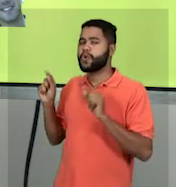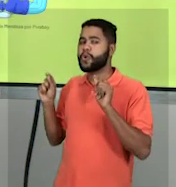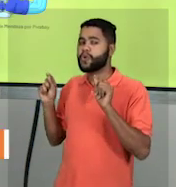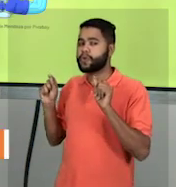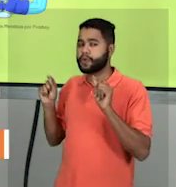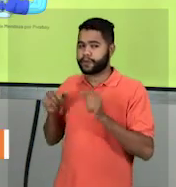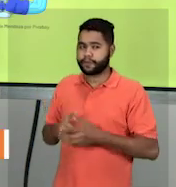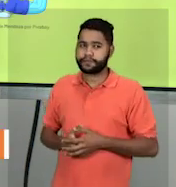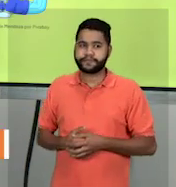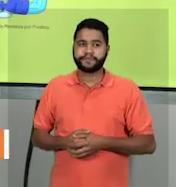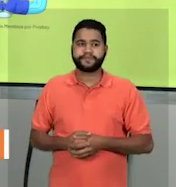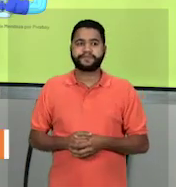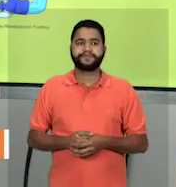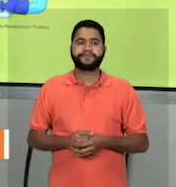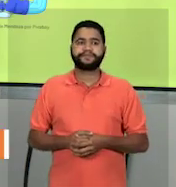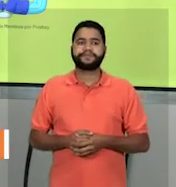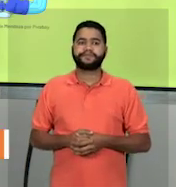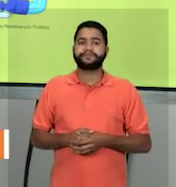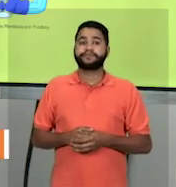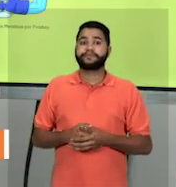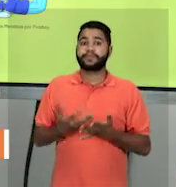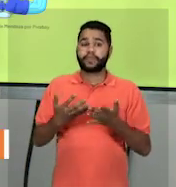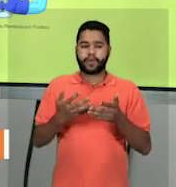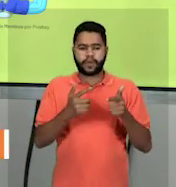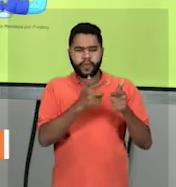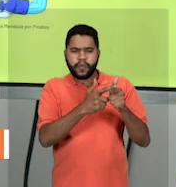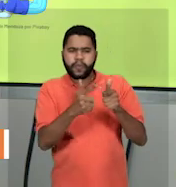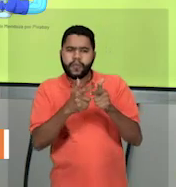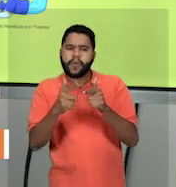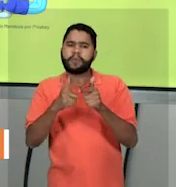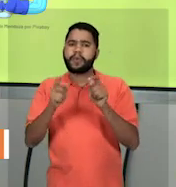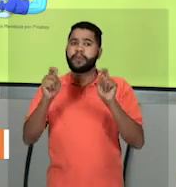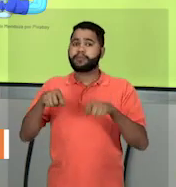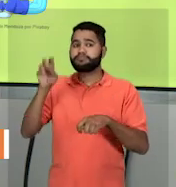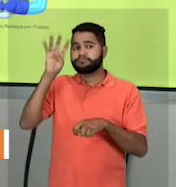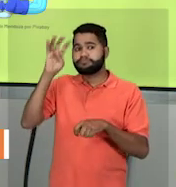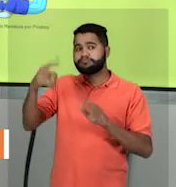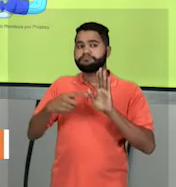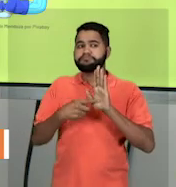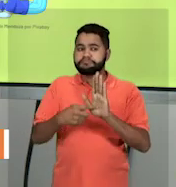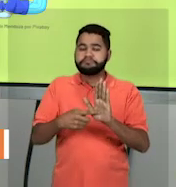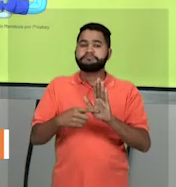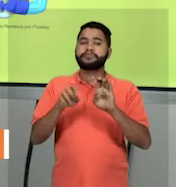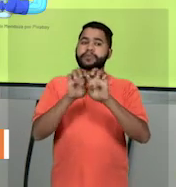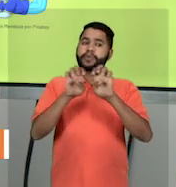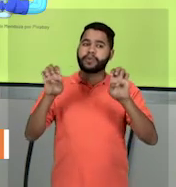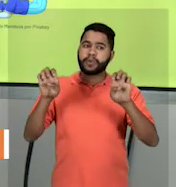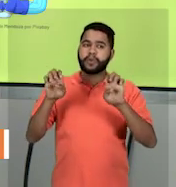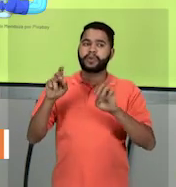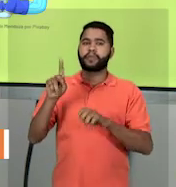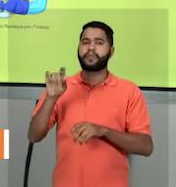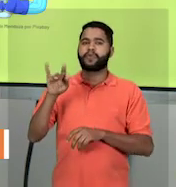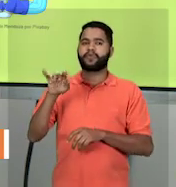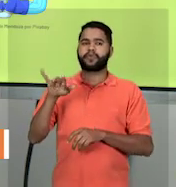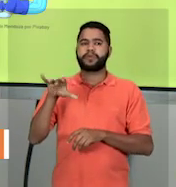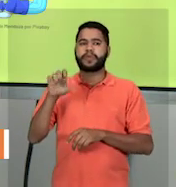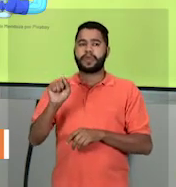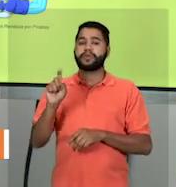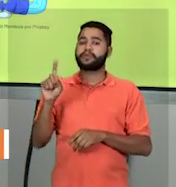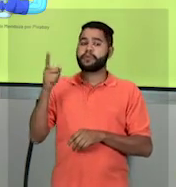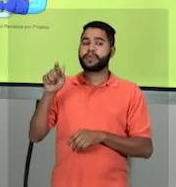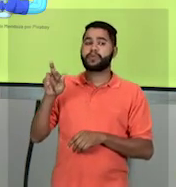trabalhada Nesta aula tá aqui ó resolver problemas que possam ser representados por equações polinomiais de 1º Grau